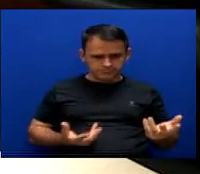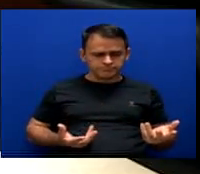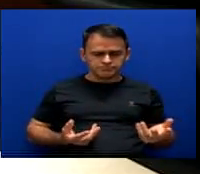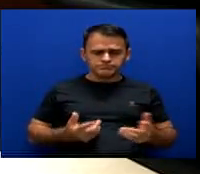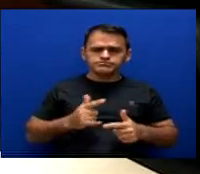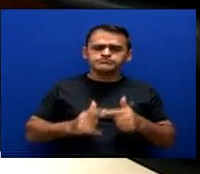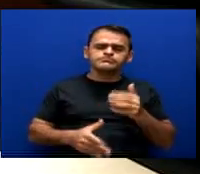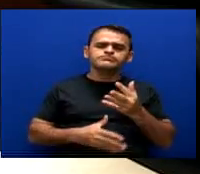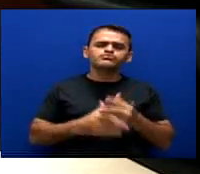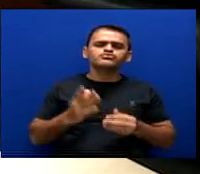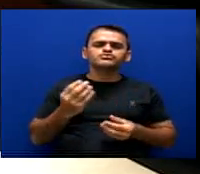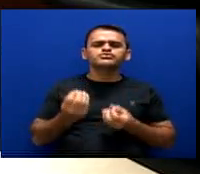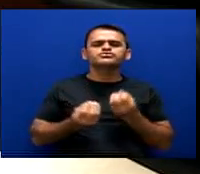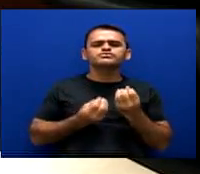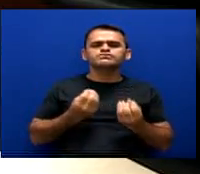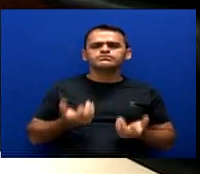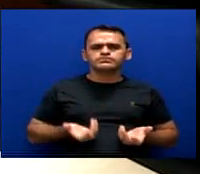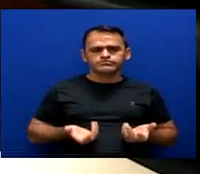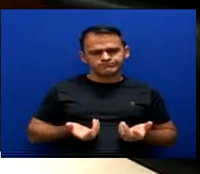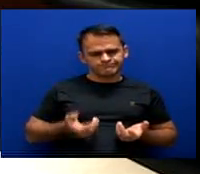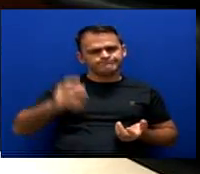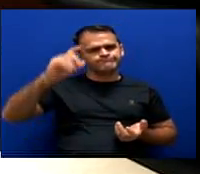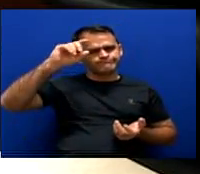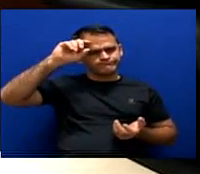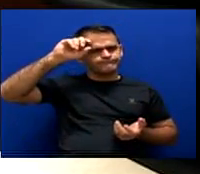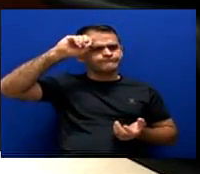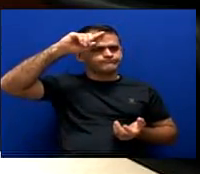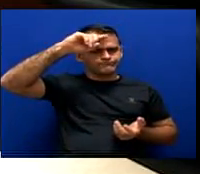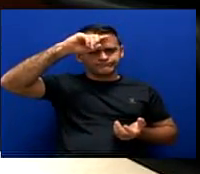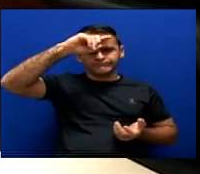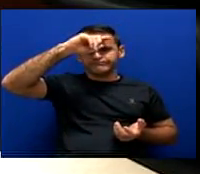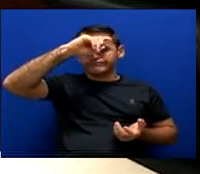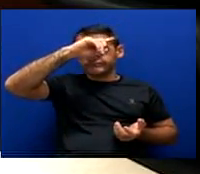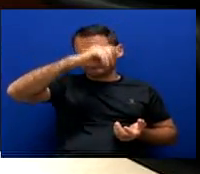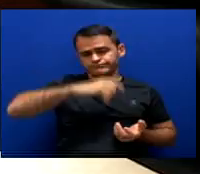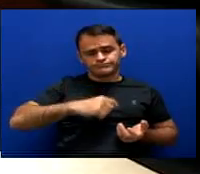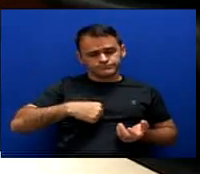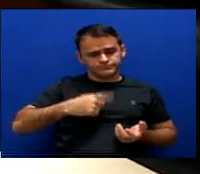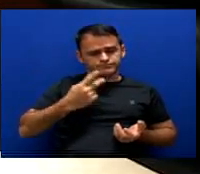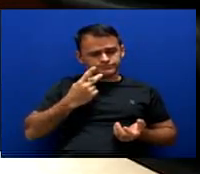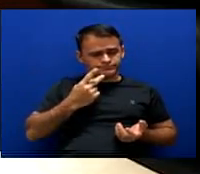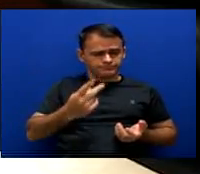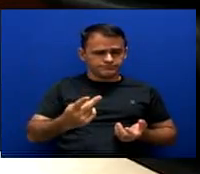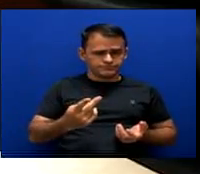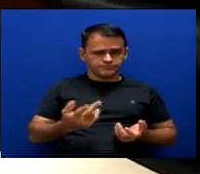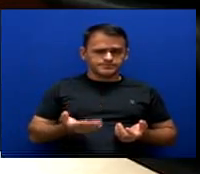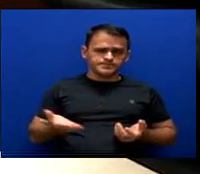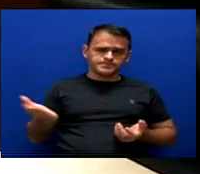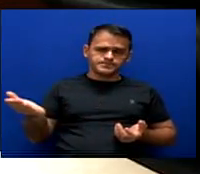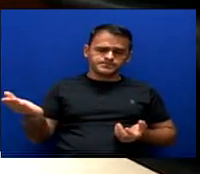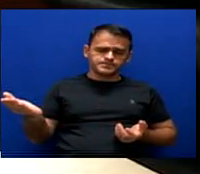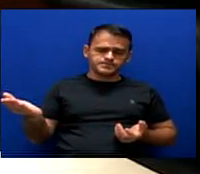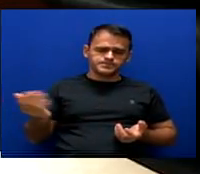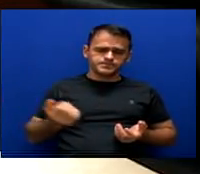agora como resolver essa é um desafio e uma coisa vou falar doutor doutor